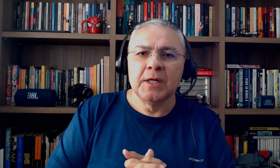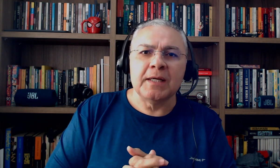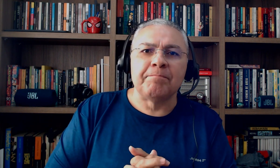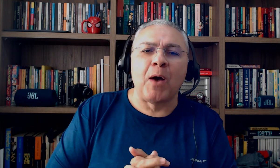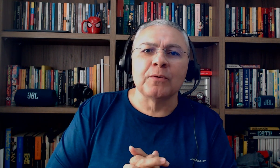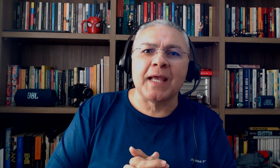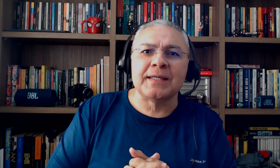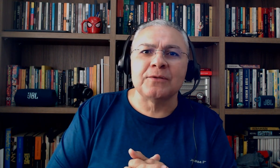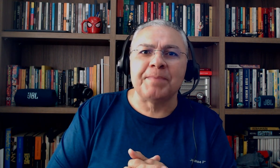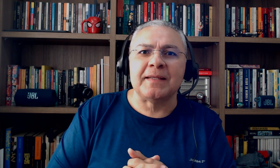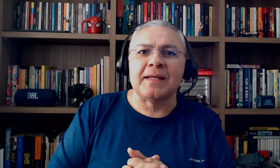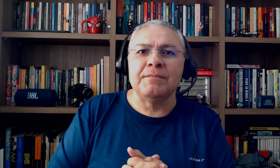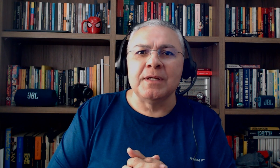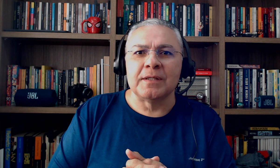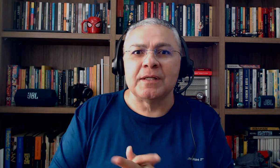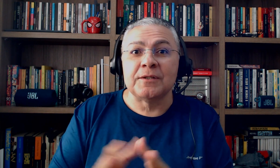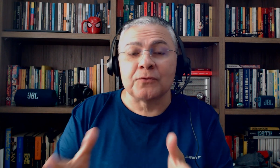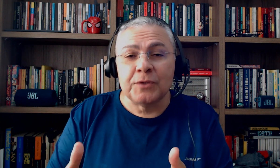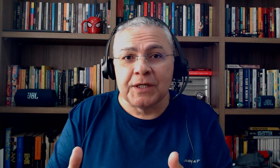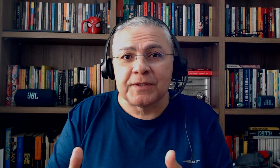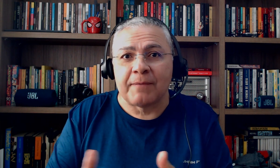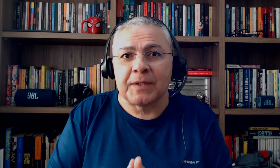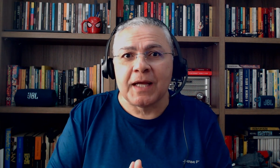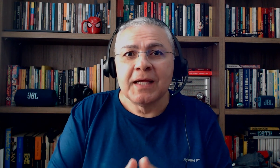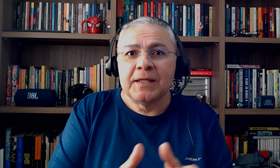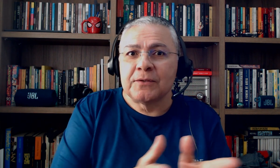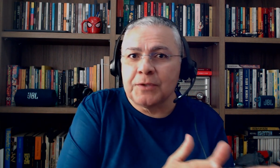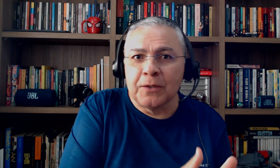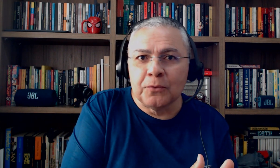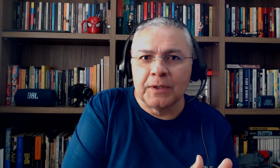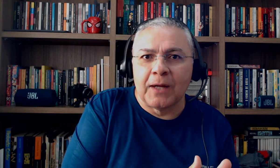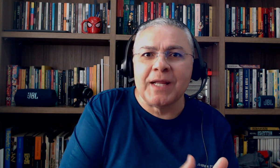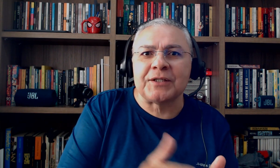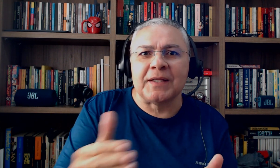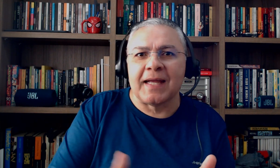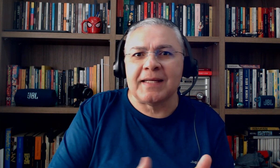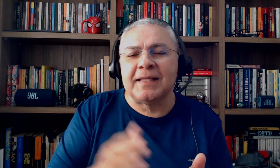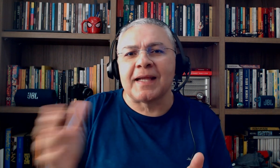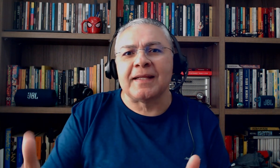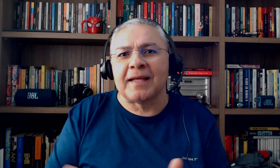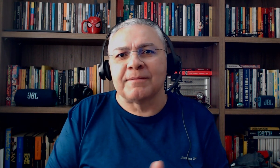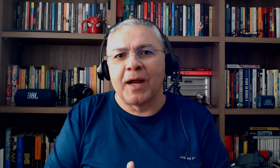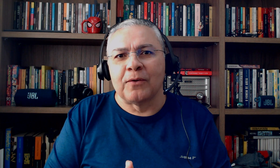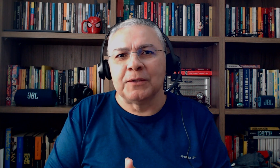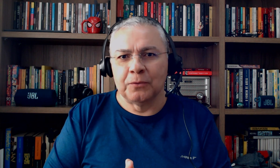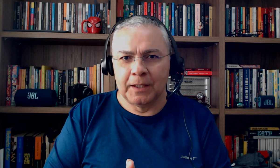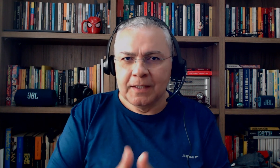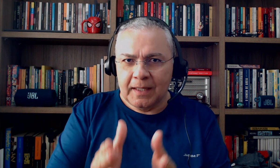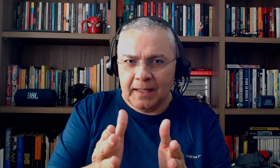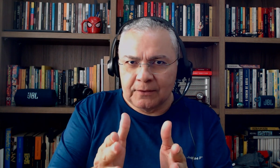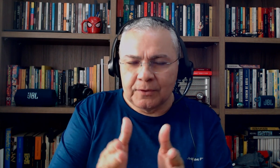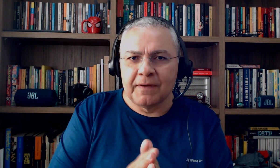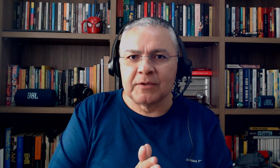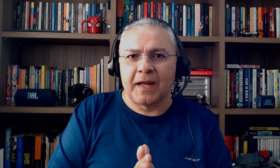Santo e Paulo Guedes do PT de Minas eles discutiram sabe o quê discutiram Lula honestidade é integridade moral de Lula